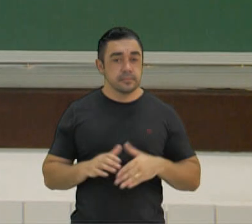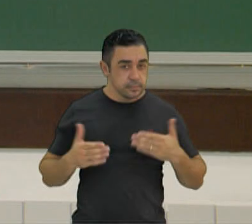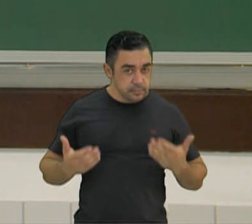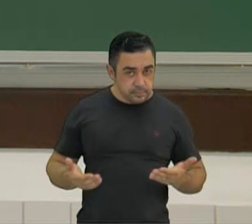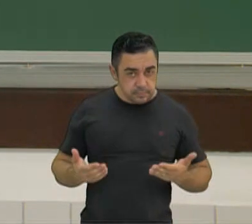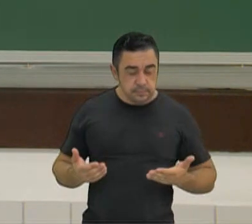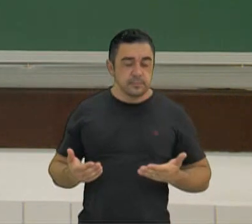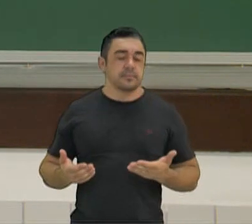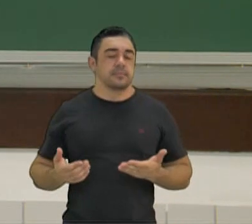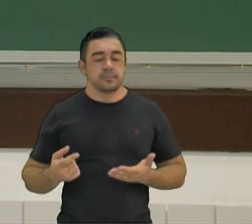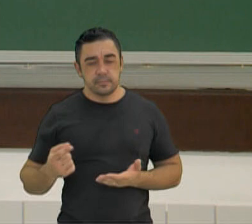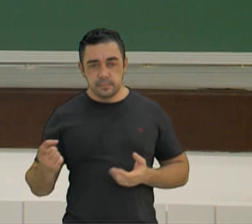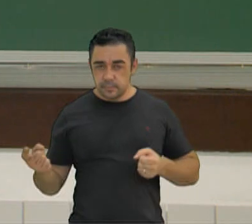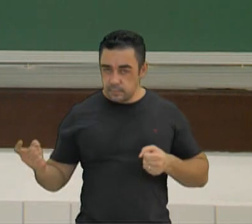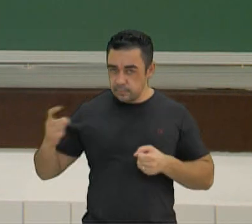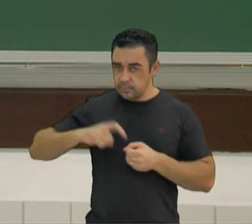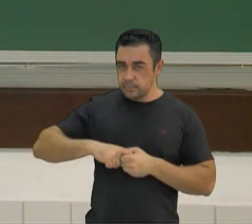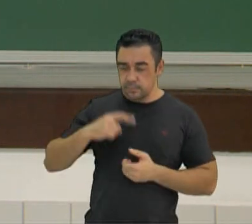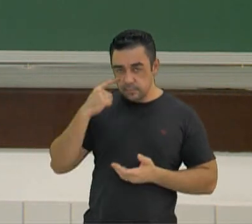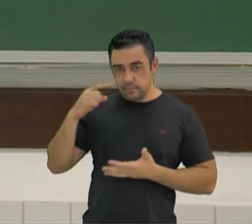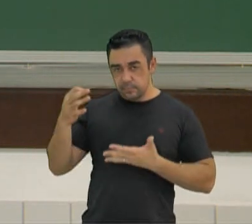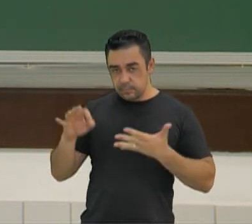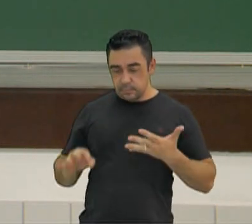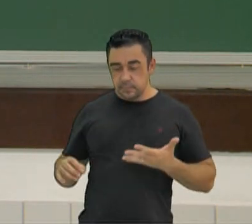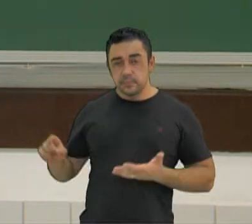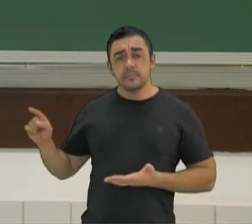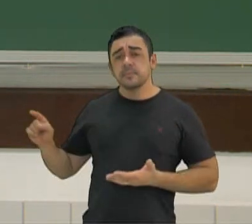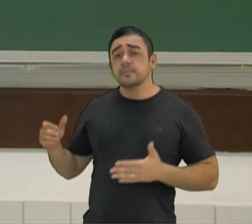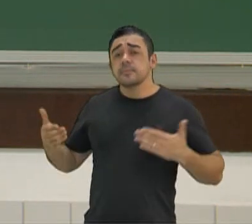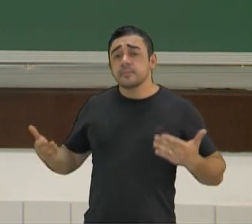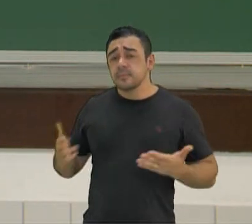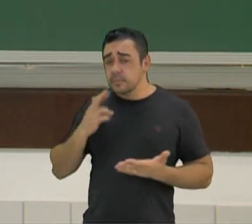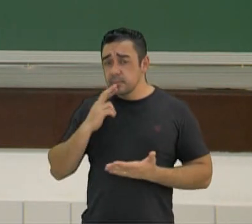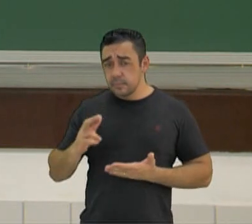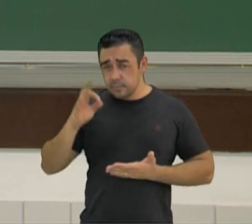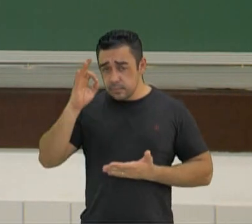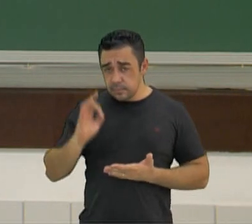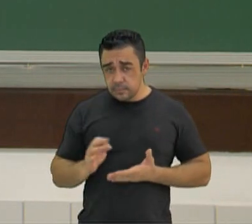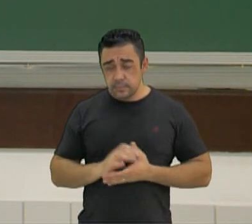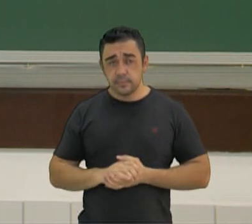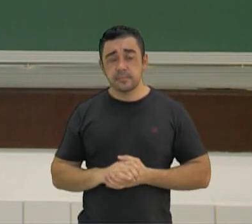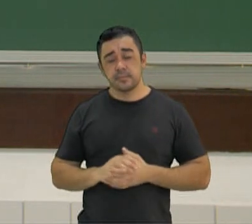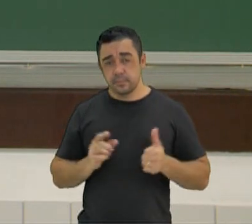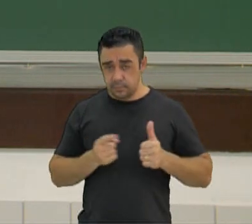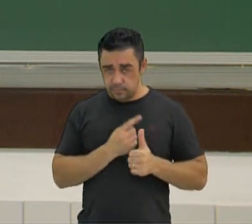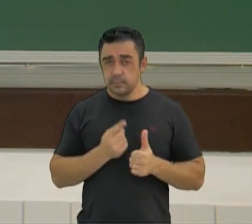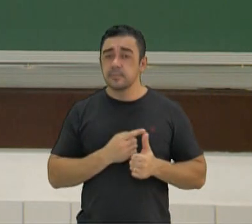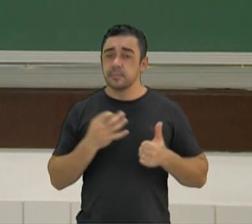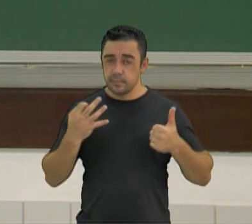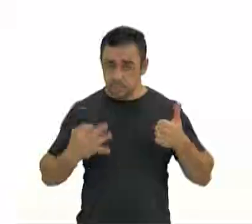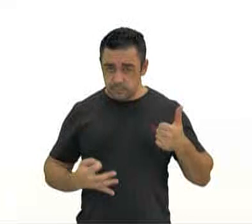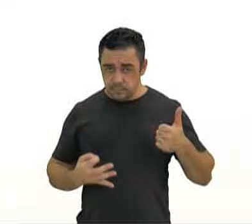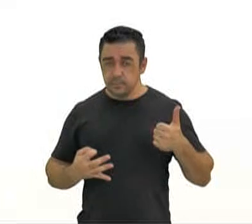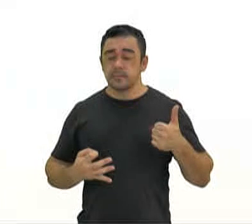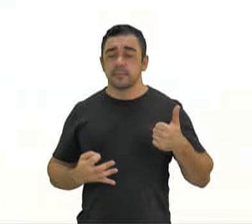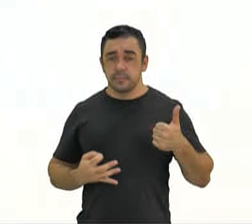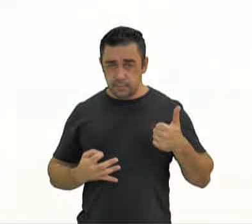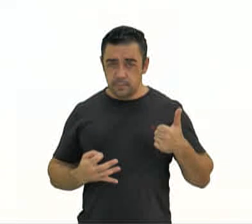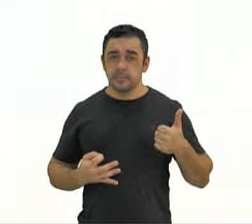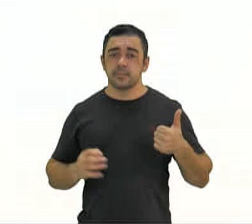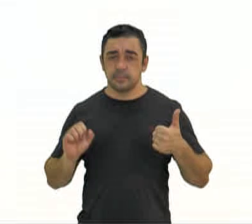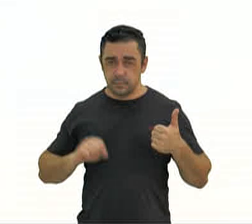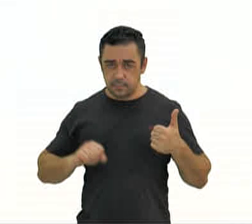Então vamos lá, retomar a nossa atividade e ver quais as alternativas são corretas. A primeira alternativa, correta,